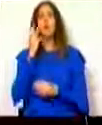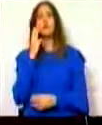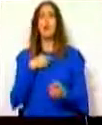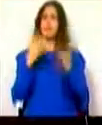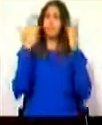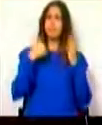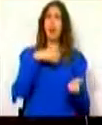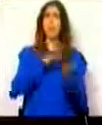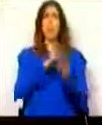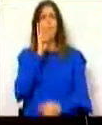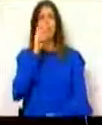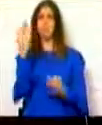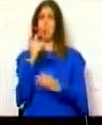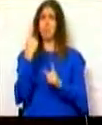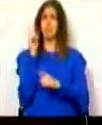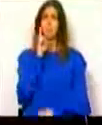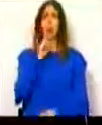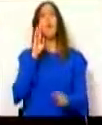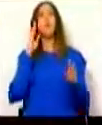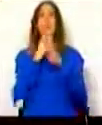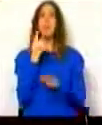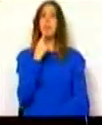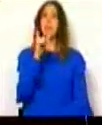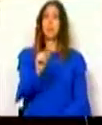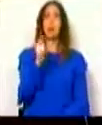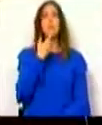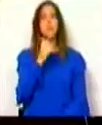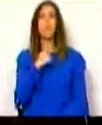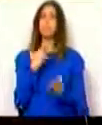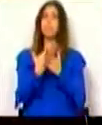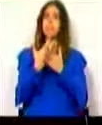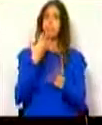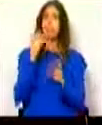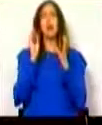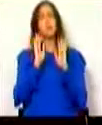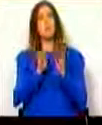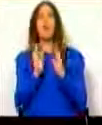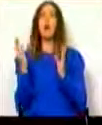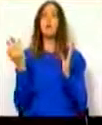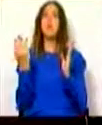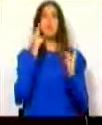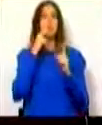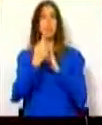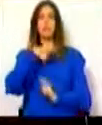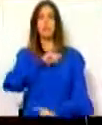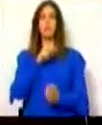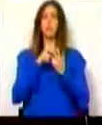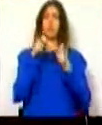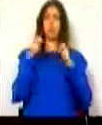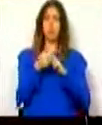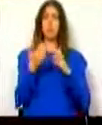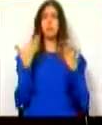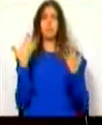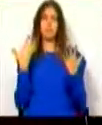propostas e vemo-las como pertinentes. Por último, dizer que não podemos deixar de afirmar que, no nosso ponto de vista, os constrangimentos